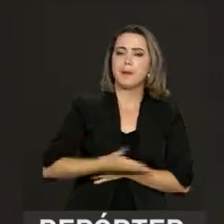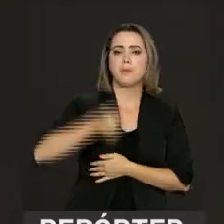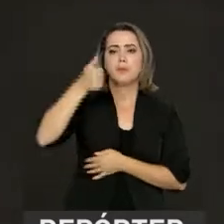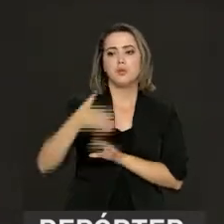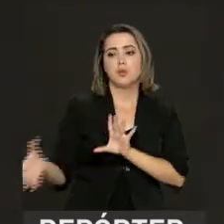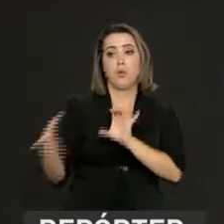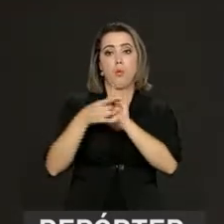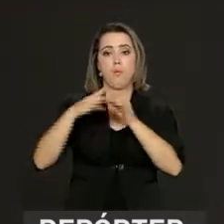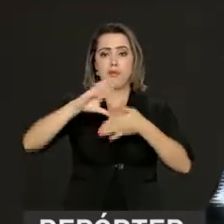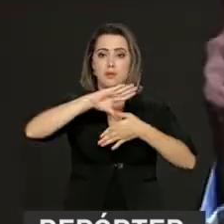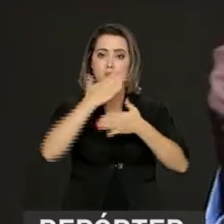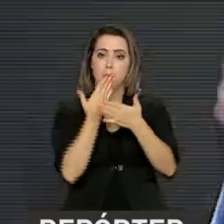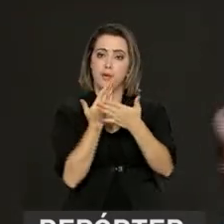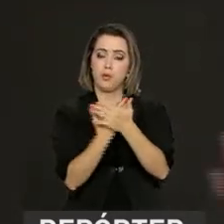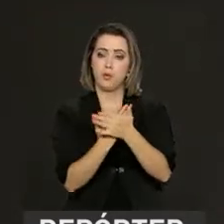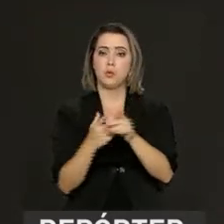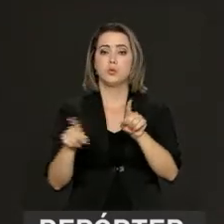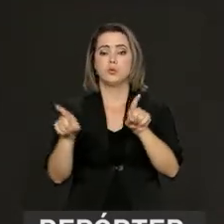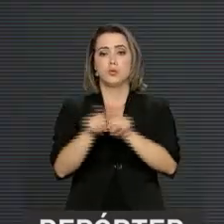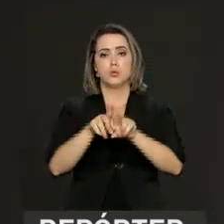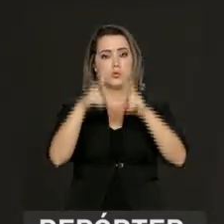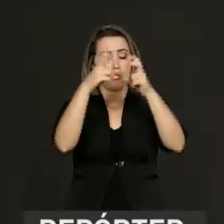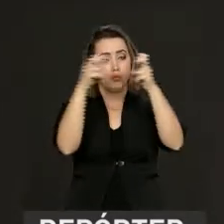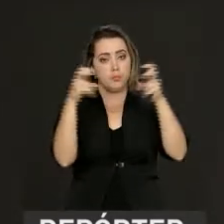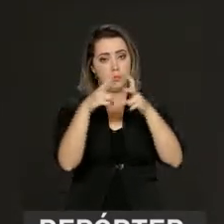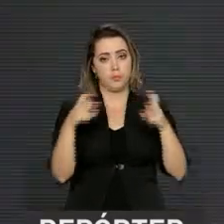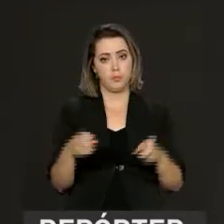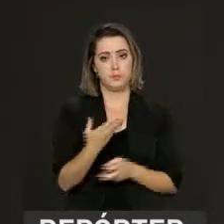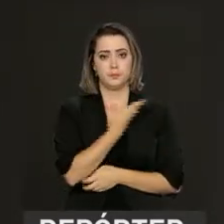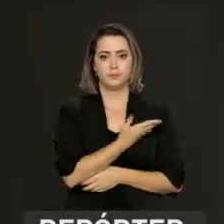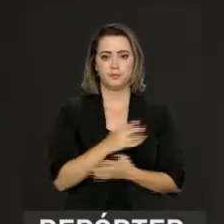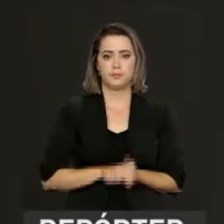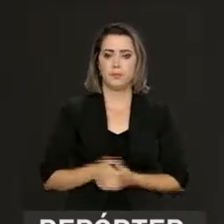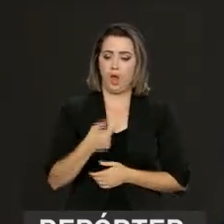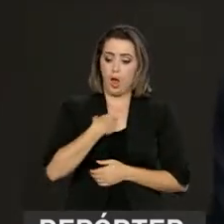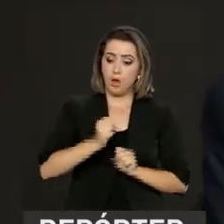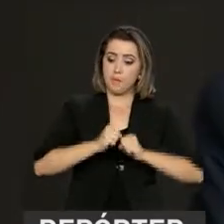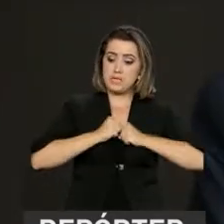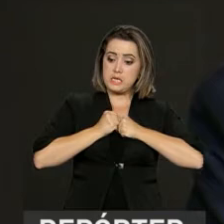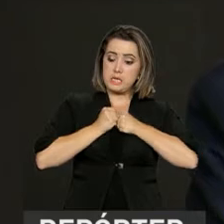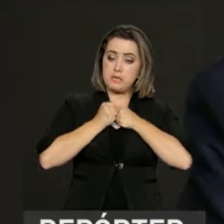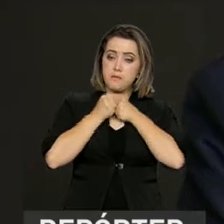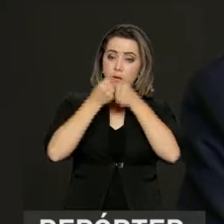eo líbano e agora embaixador